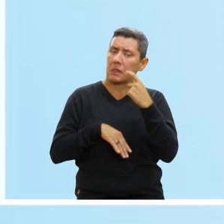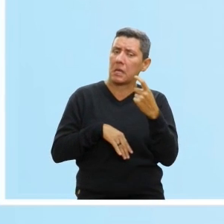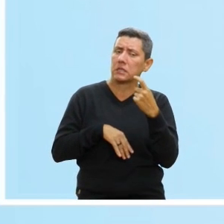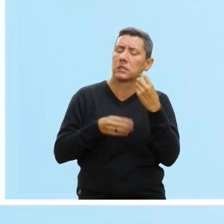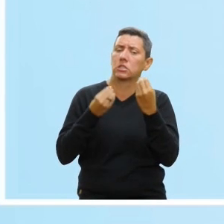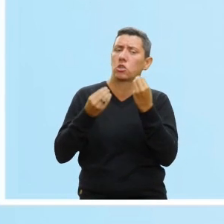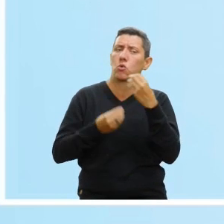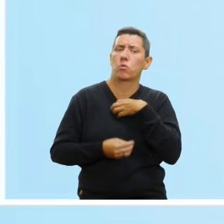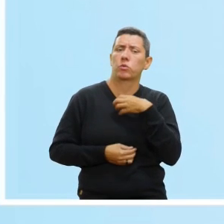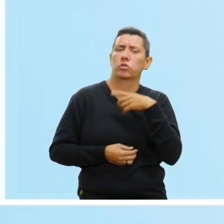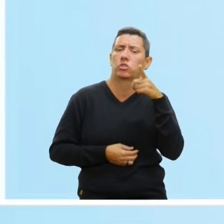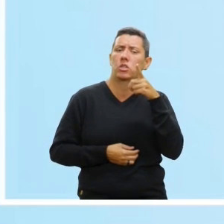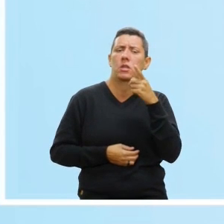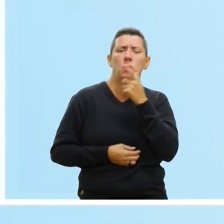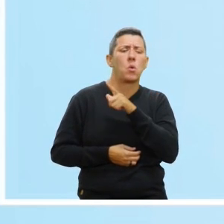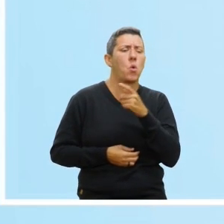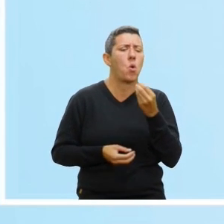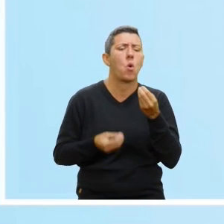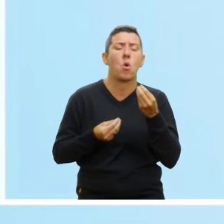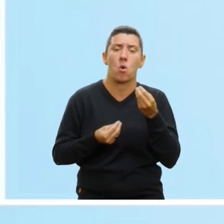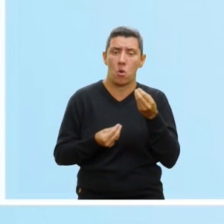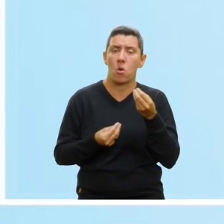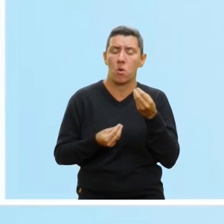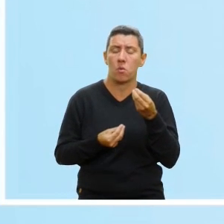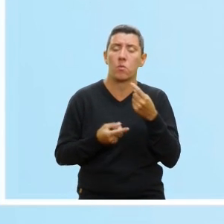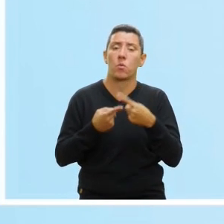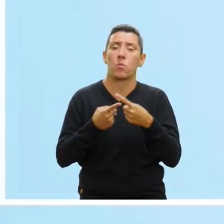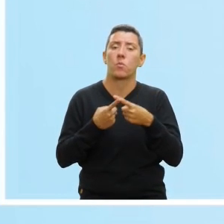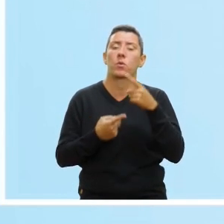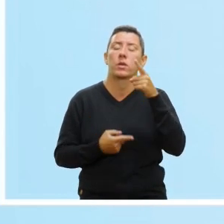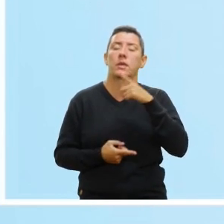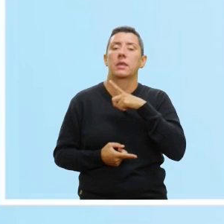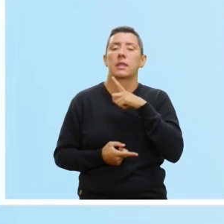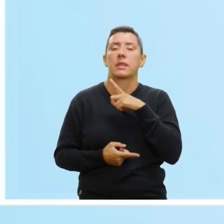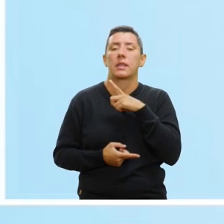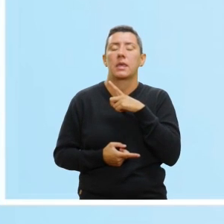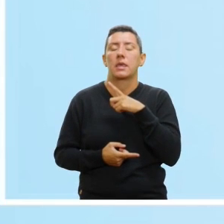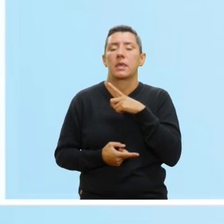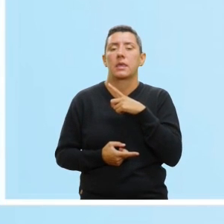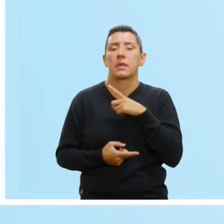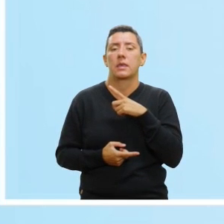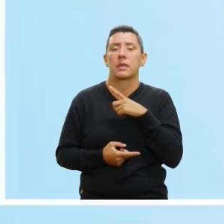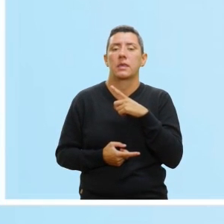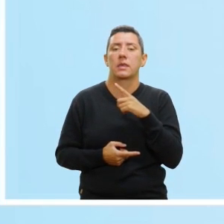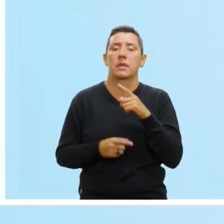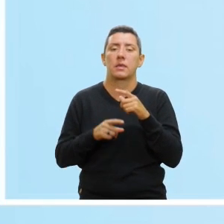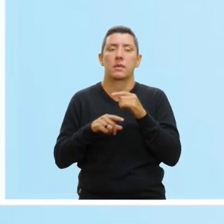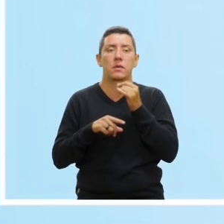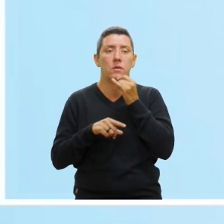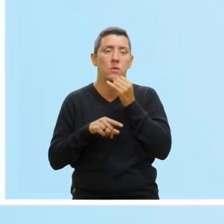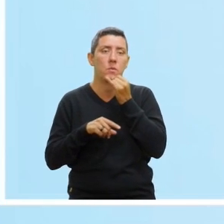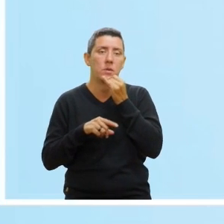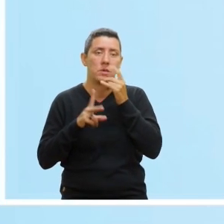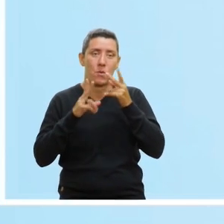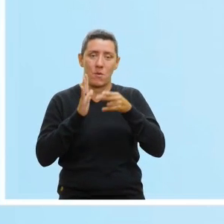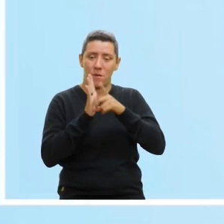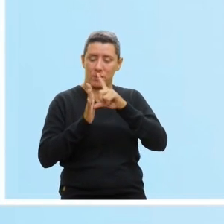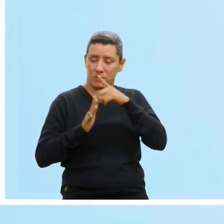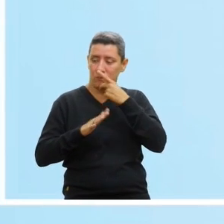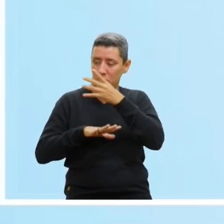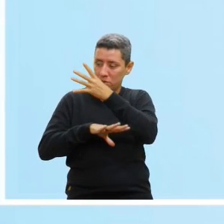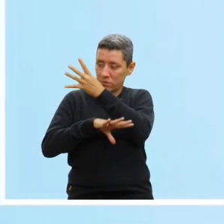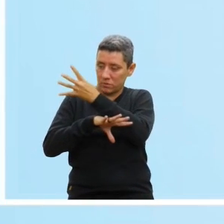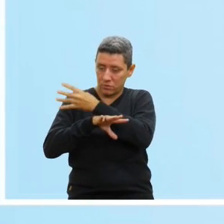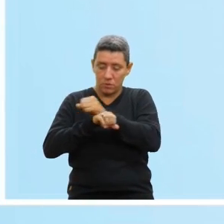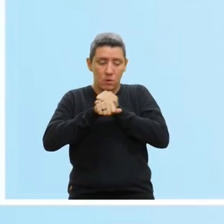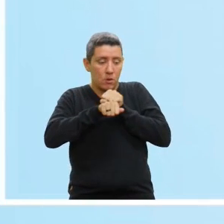funciona. Ele utiliza o conceito do espalhamento até, que eu mencionei como um desafio, né? Mas ele